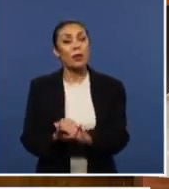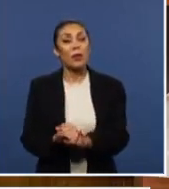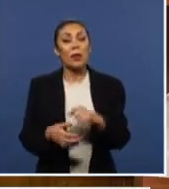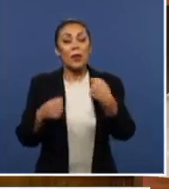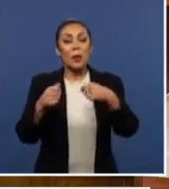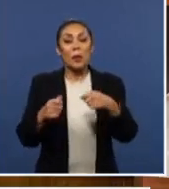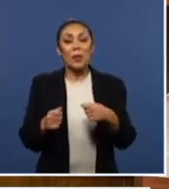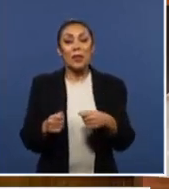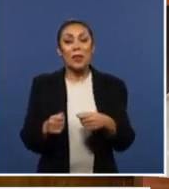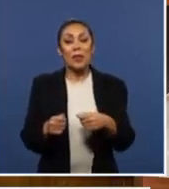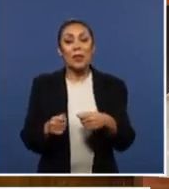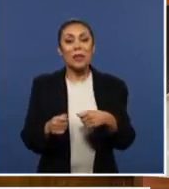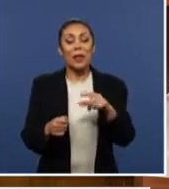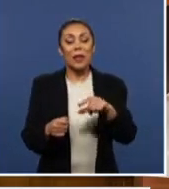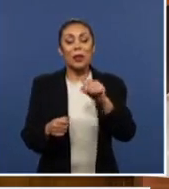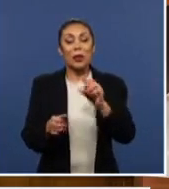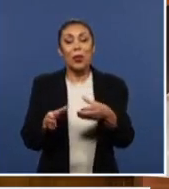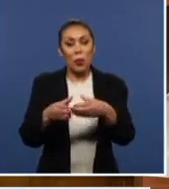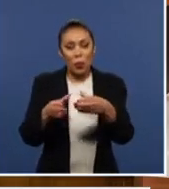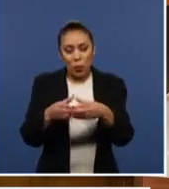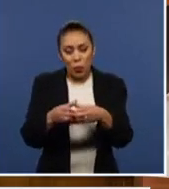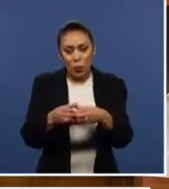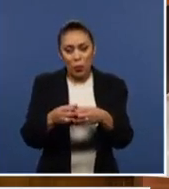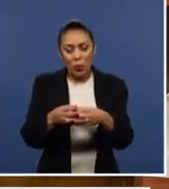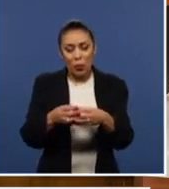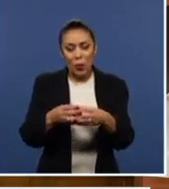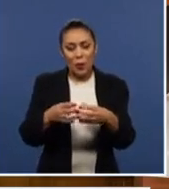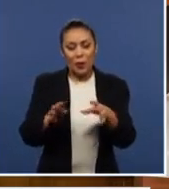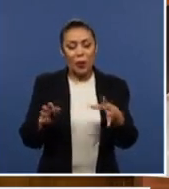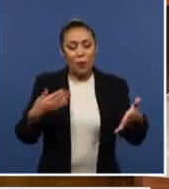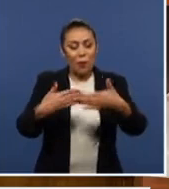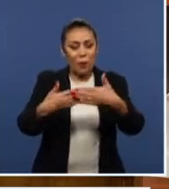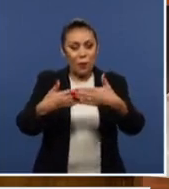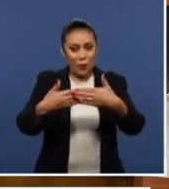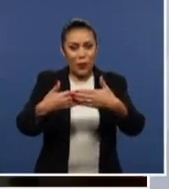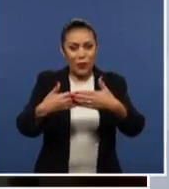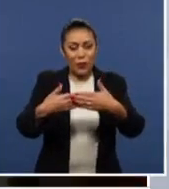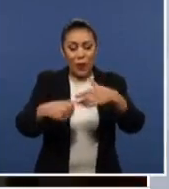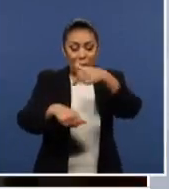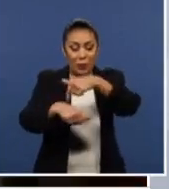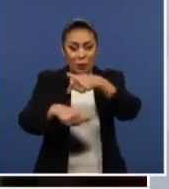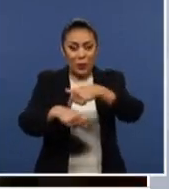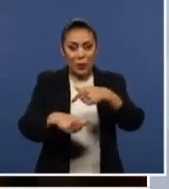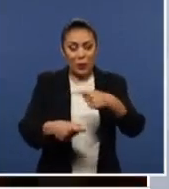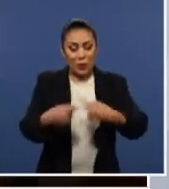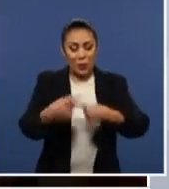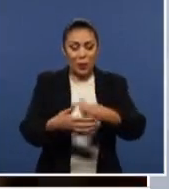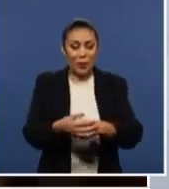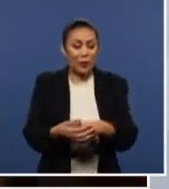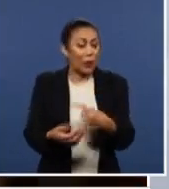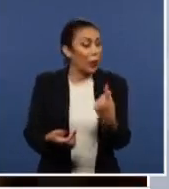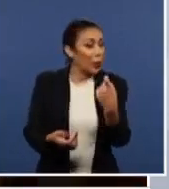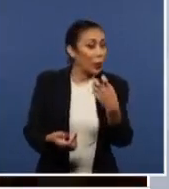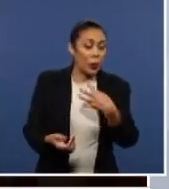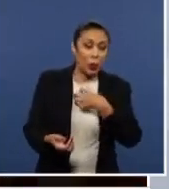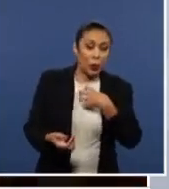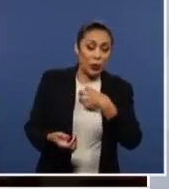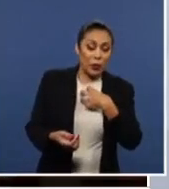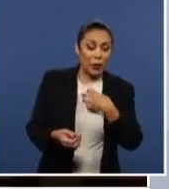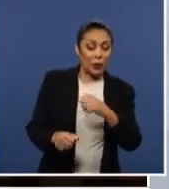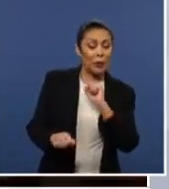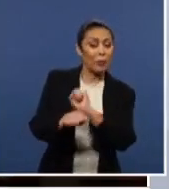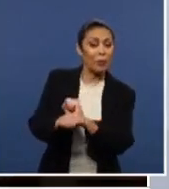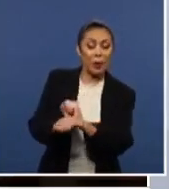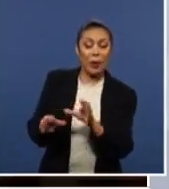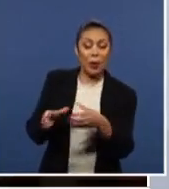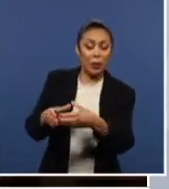colocar os bolsonaristas dentro de jaulas nesse ambiente do debate, porque é o único jeito de contê-los desse jeito. Não é possível.